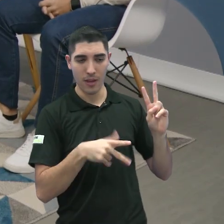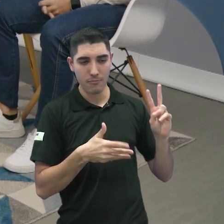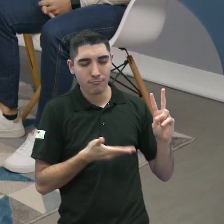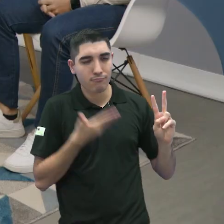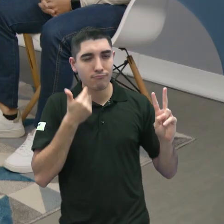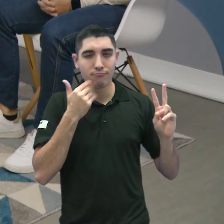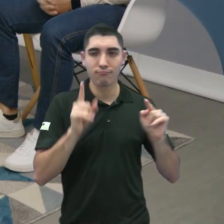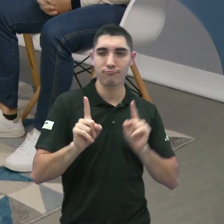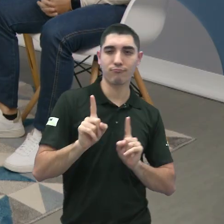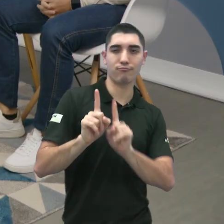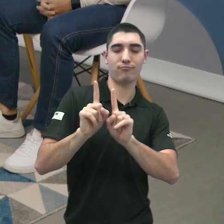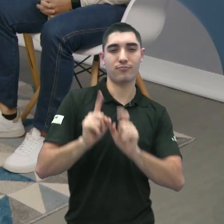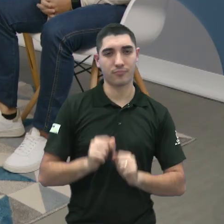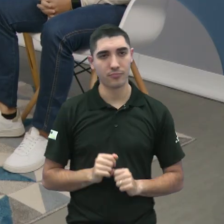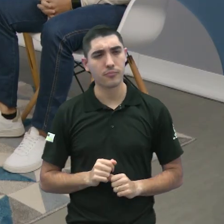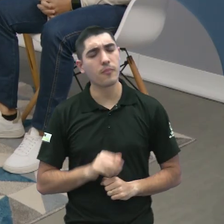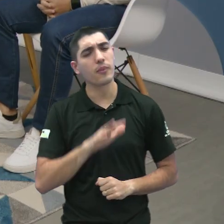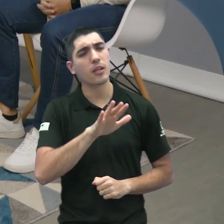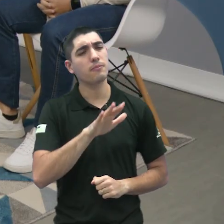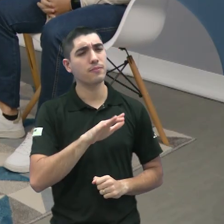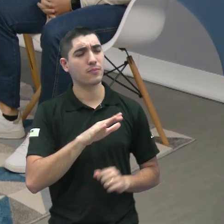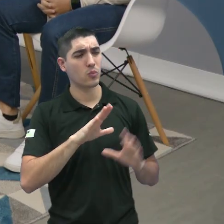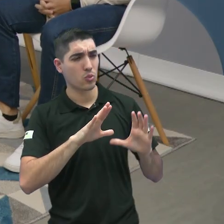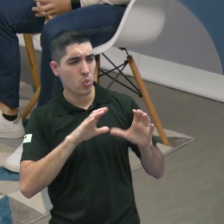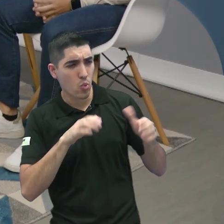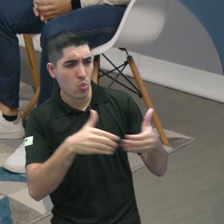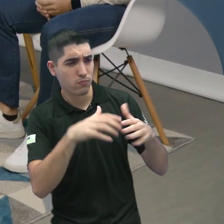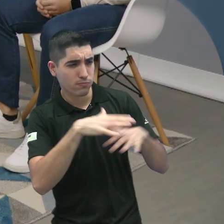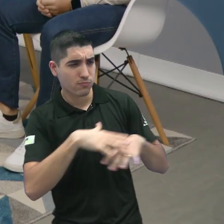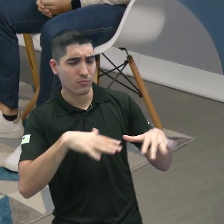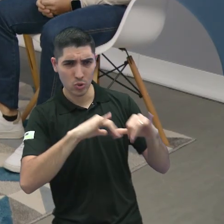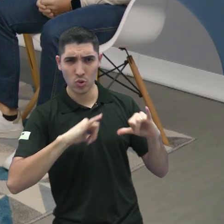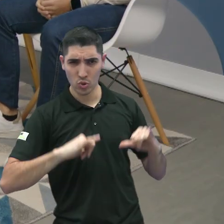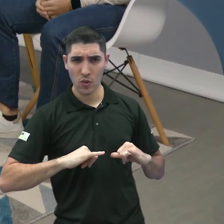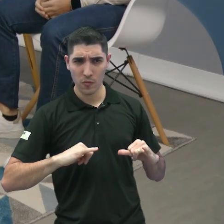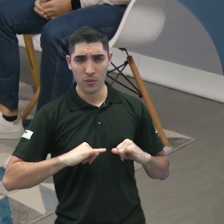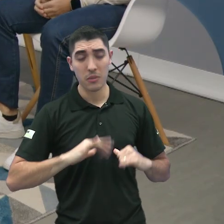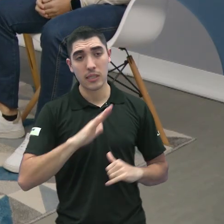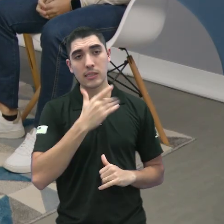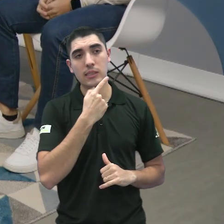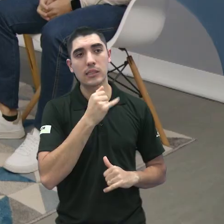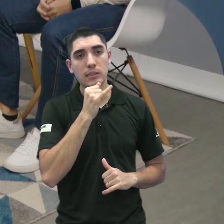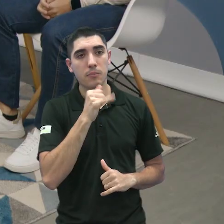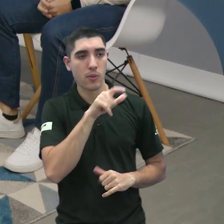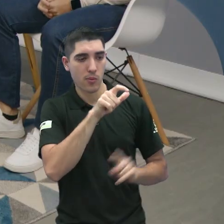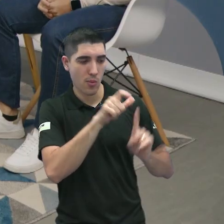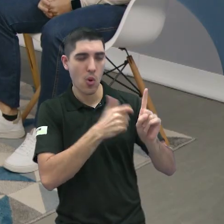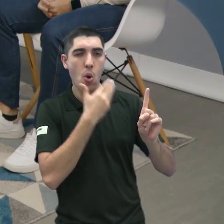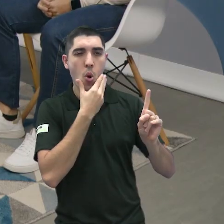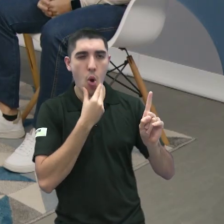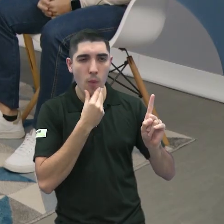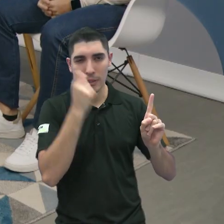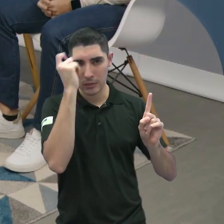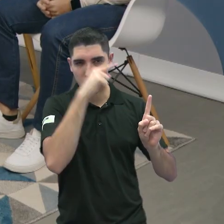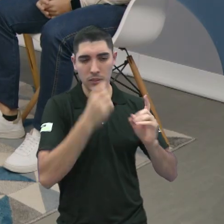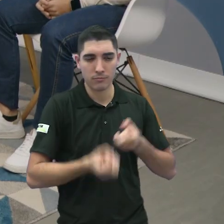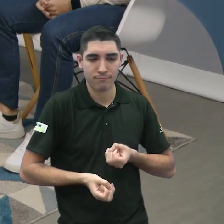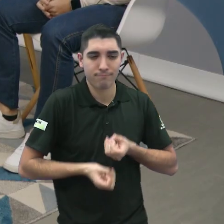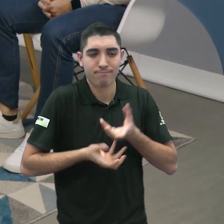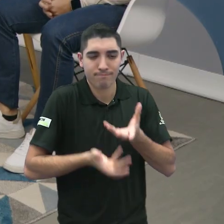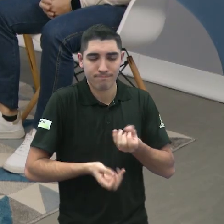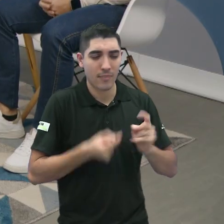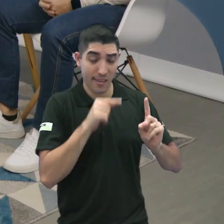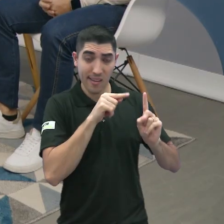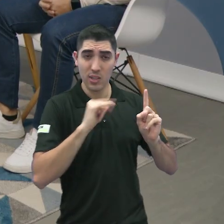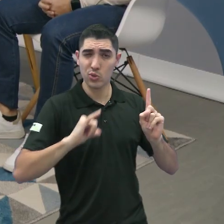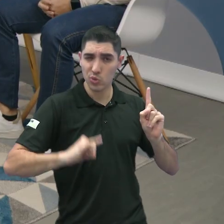se relacionar. É um sofrimento coletivo, porque, assim, os homens que têm dificuldade